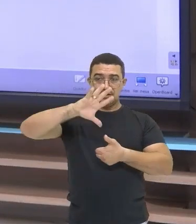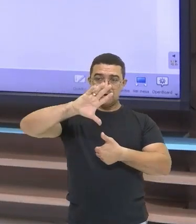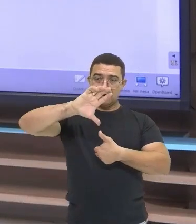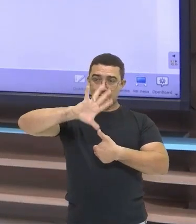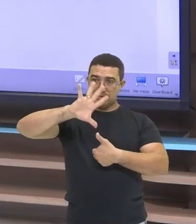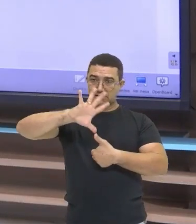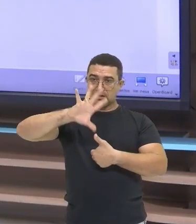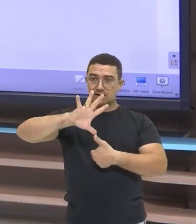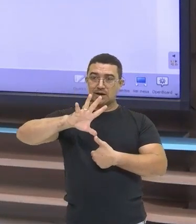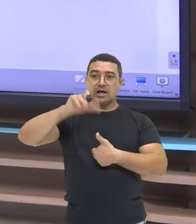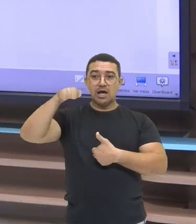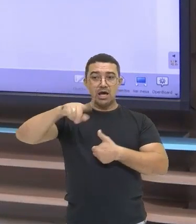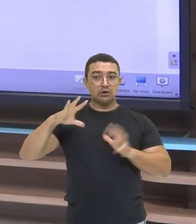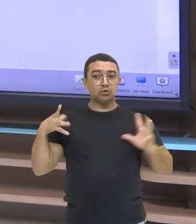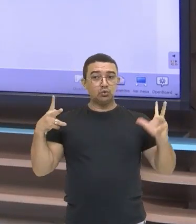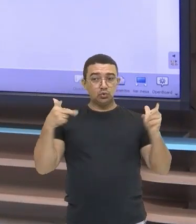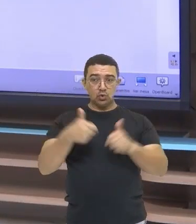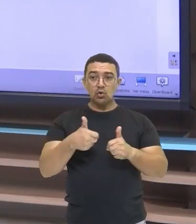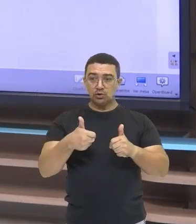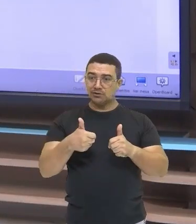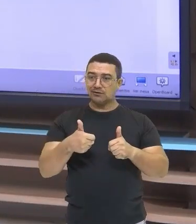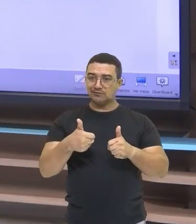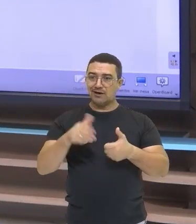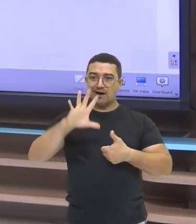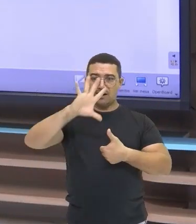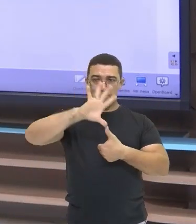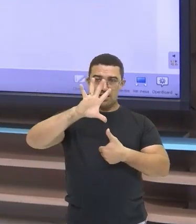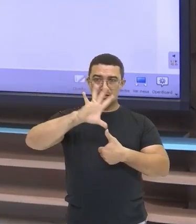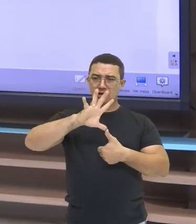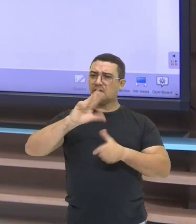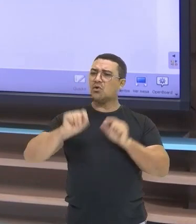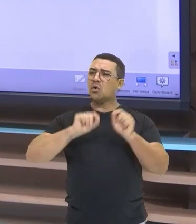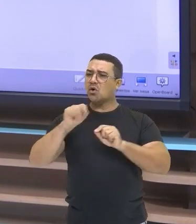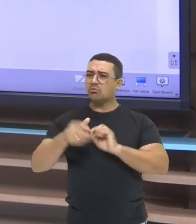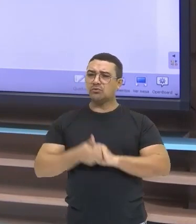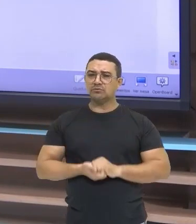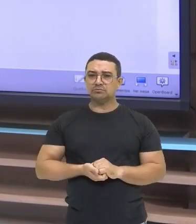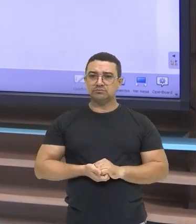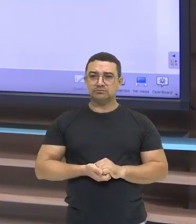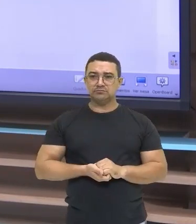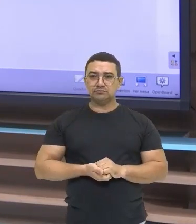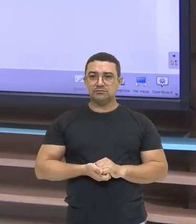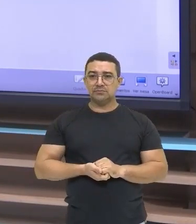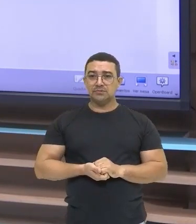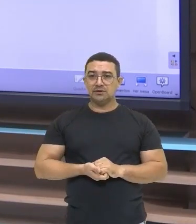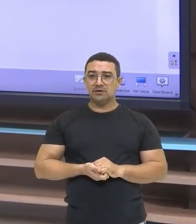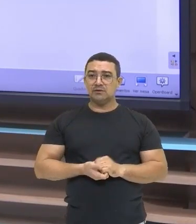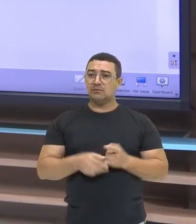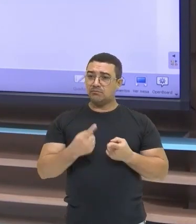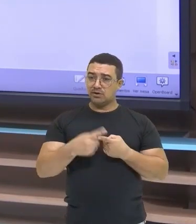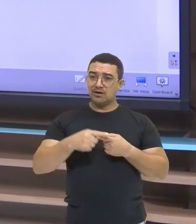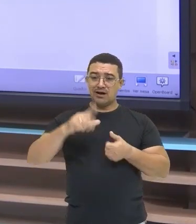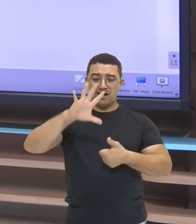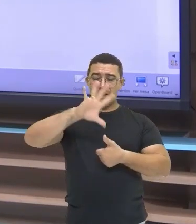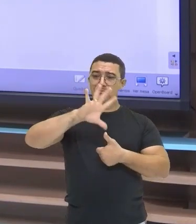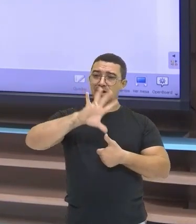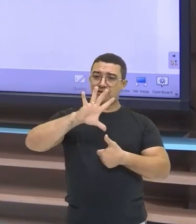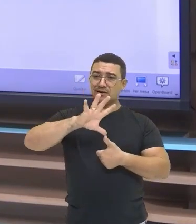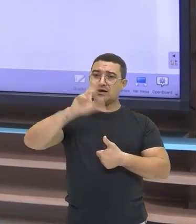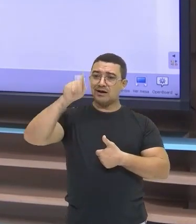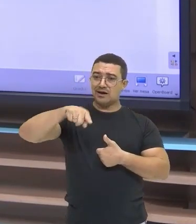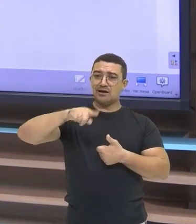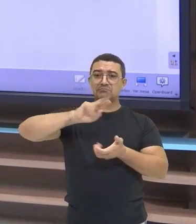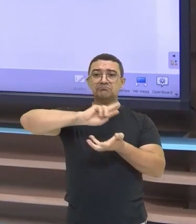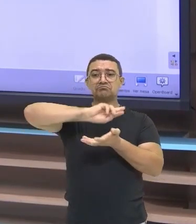relacionado a todas as Américas. Como assim, professor, todas as Américas? É que a América está regionalizada, tá bom? E de